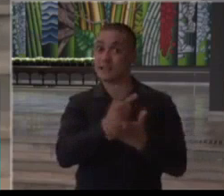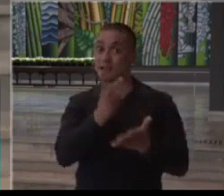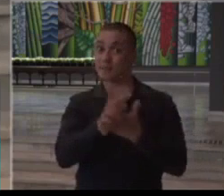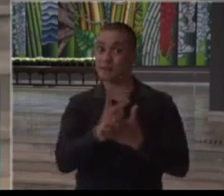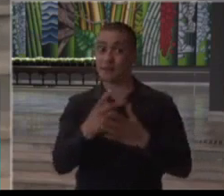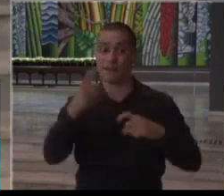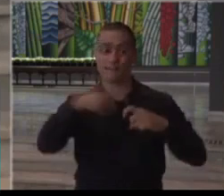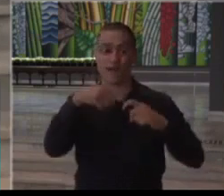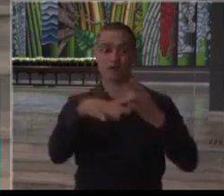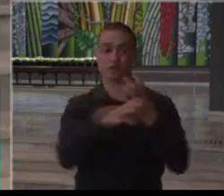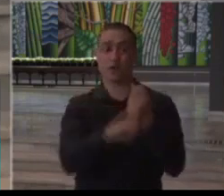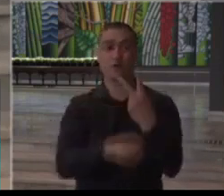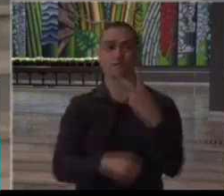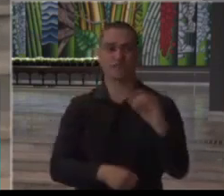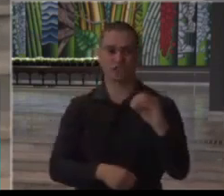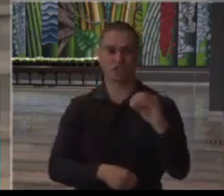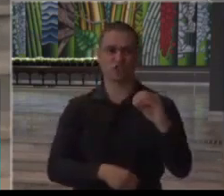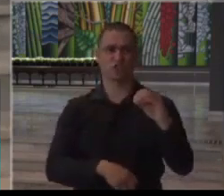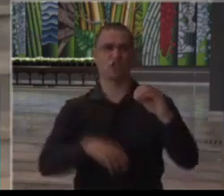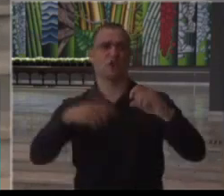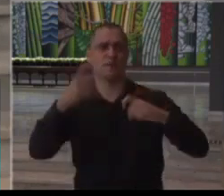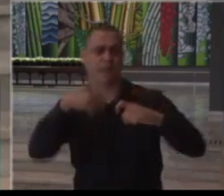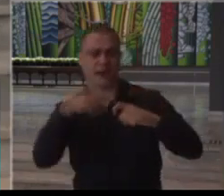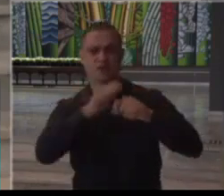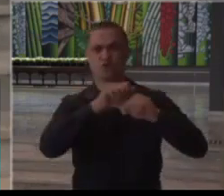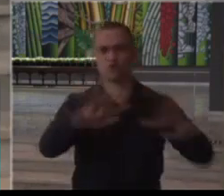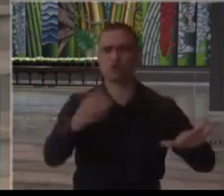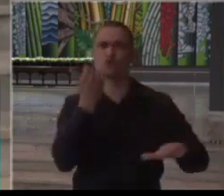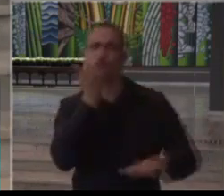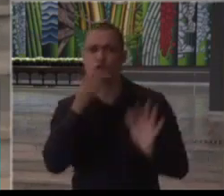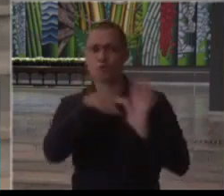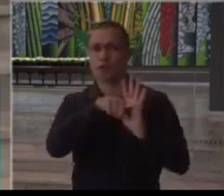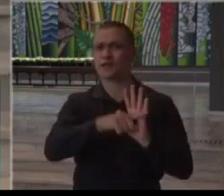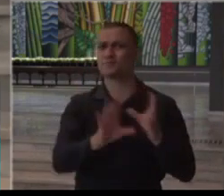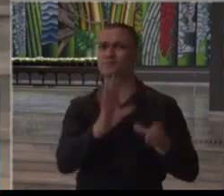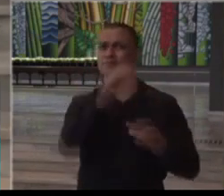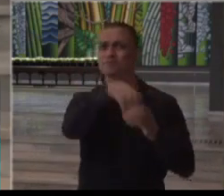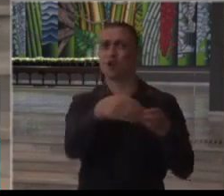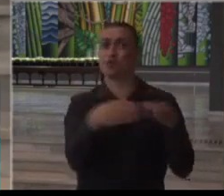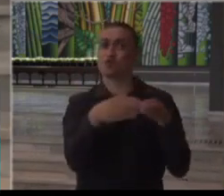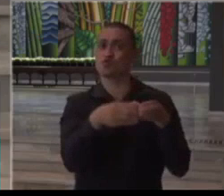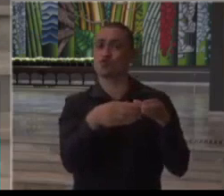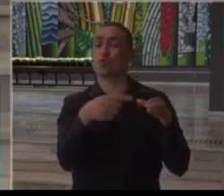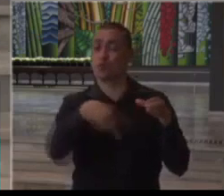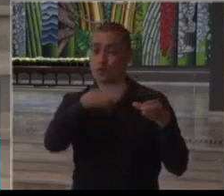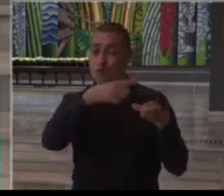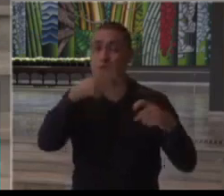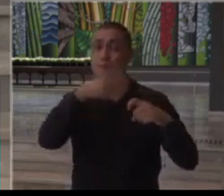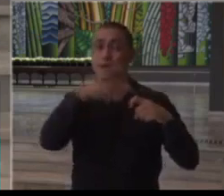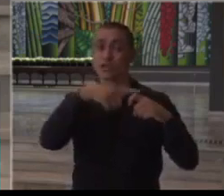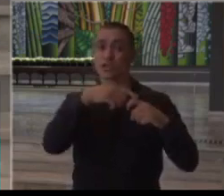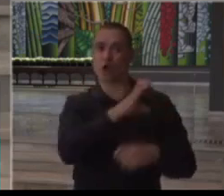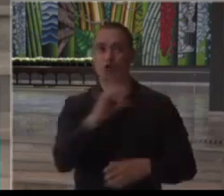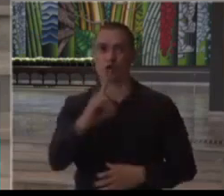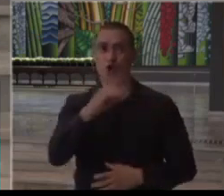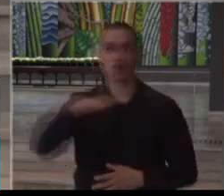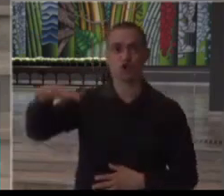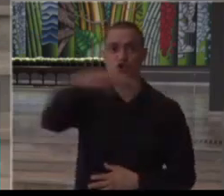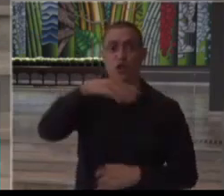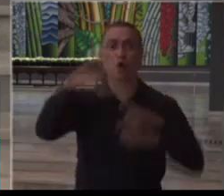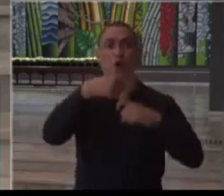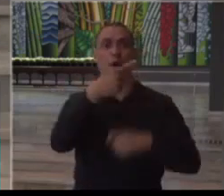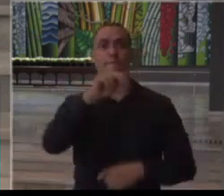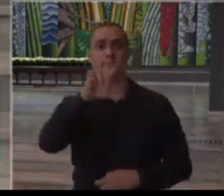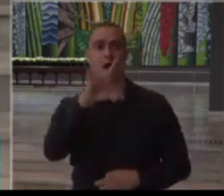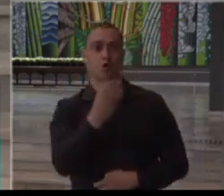Covid-19. São 20 médicos, infectologistas, epidemiologistas, cientistas que compõem esse centro, que tem na coordenação geral o